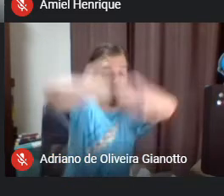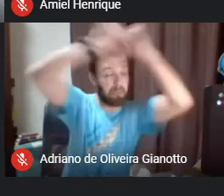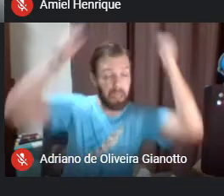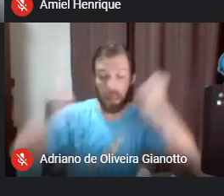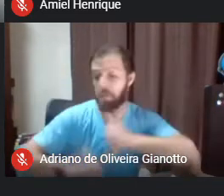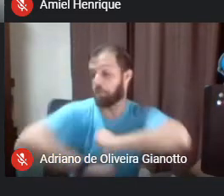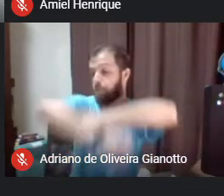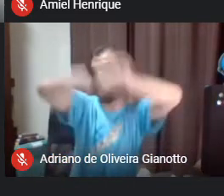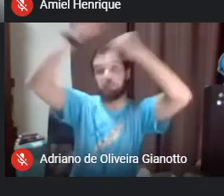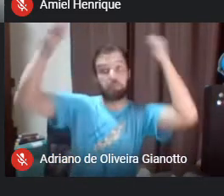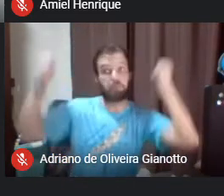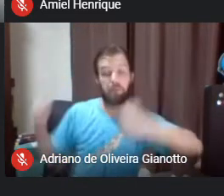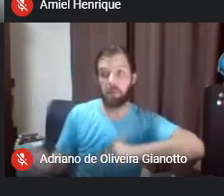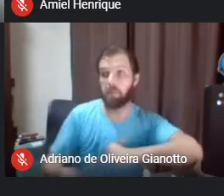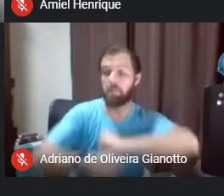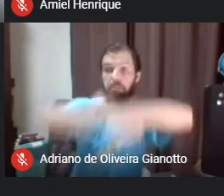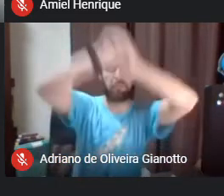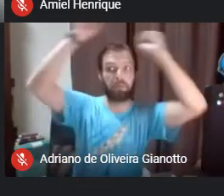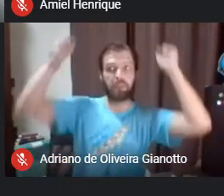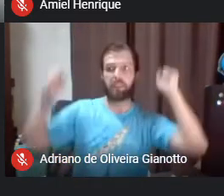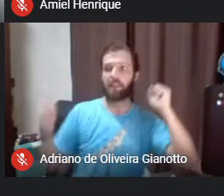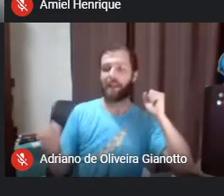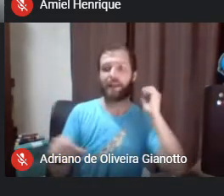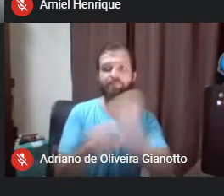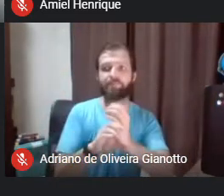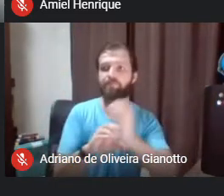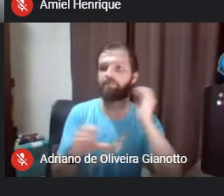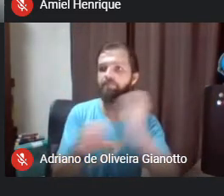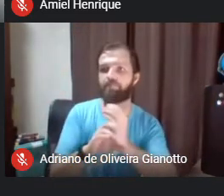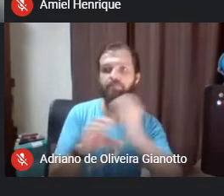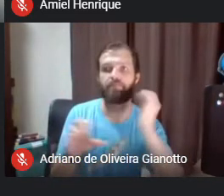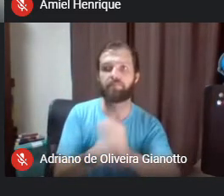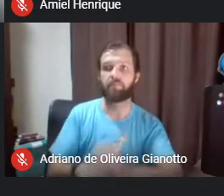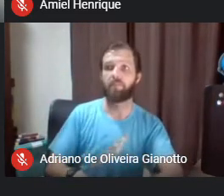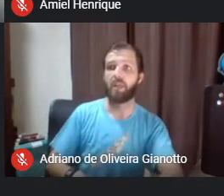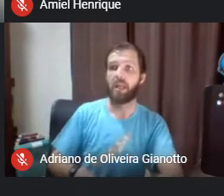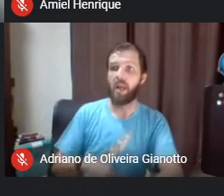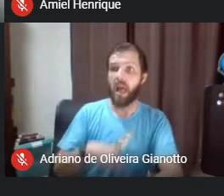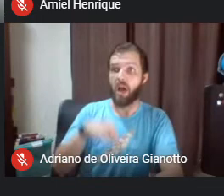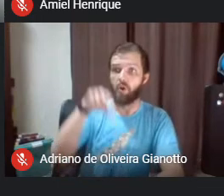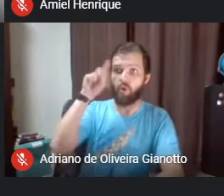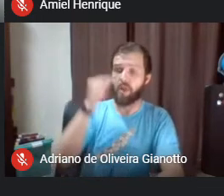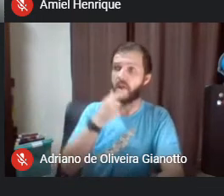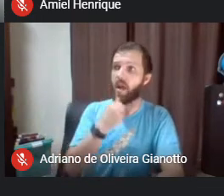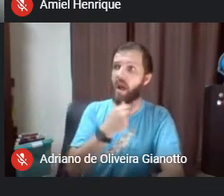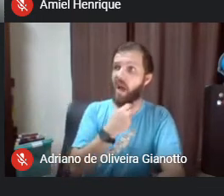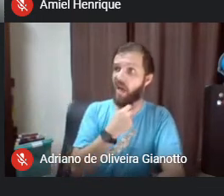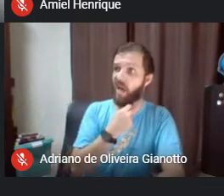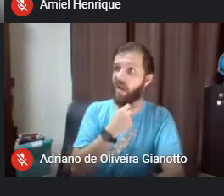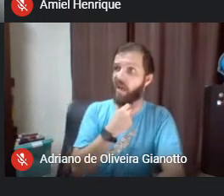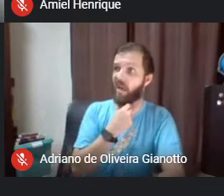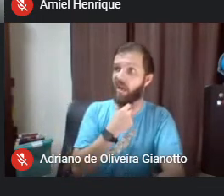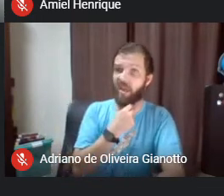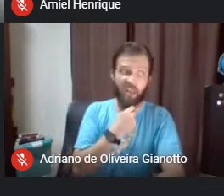ela é surda, ela sempre chora e faz escândalos, não tem comunicação com ela. A Laude